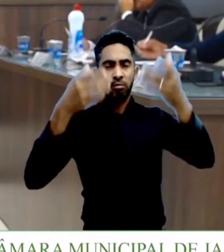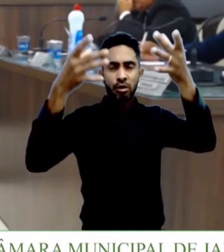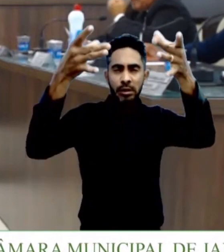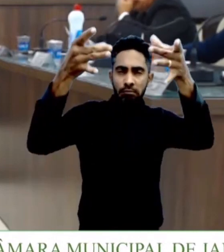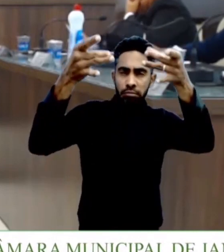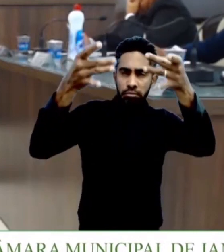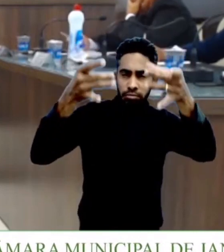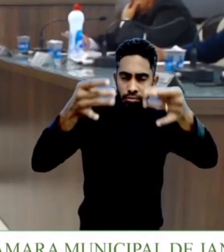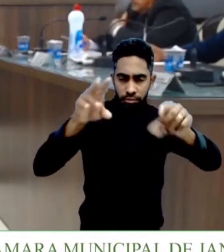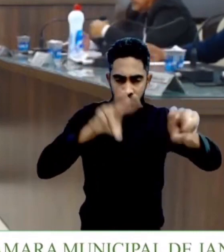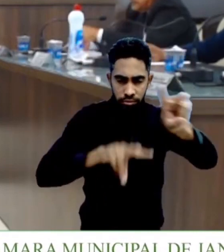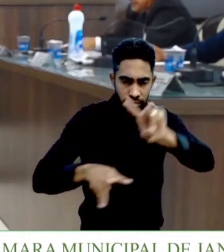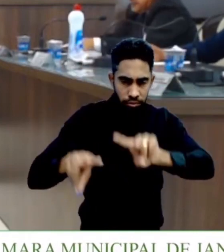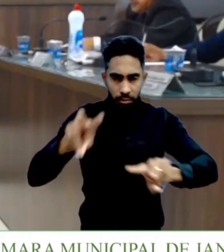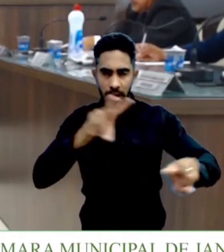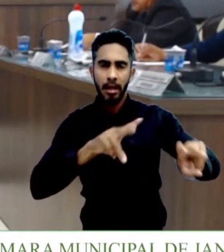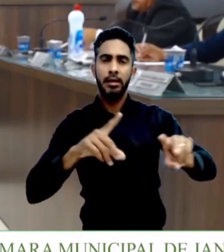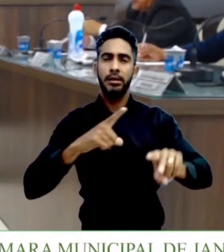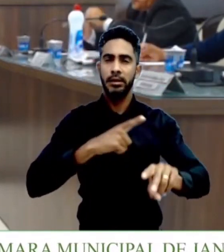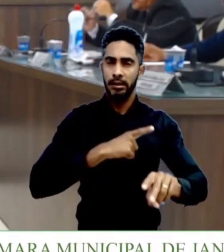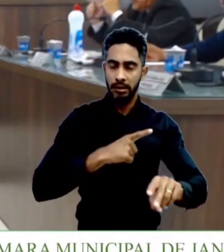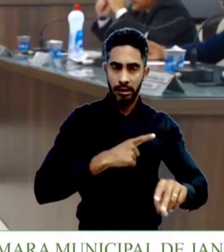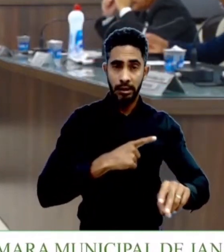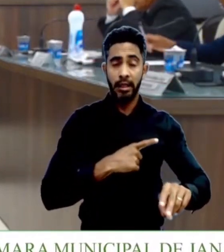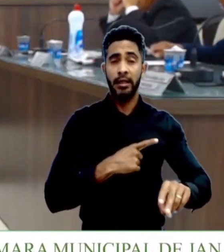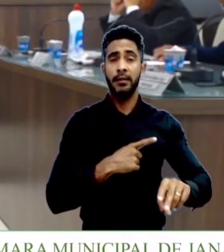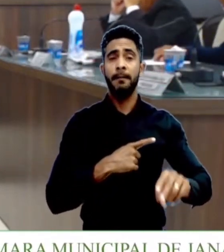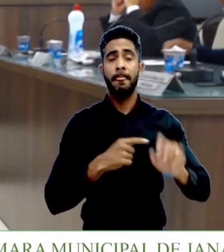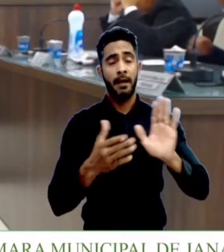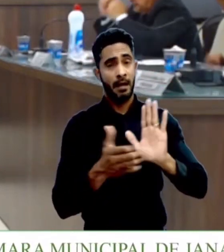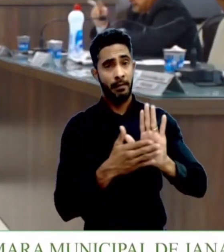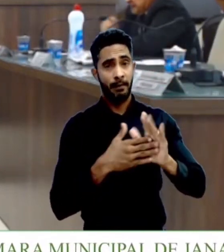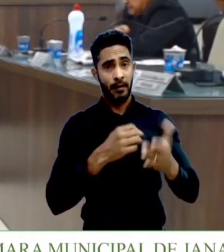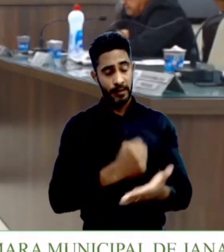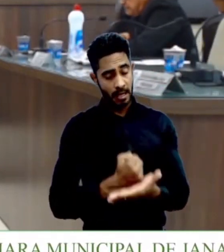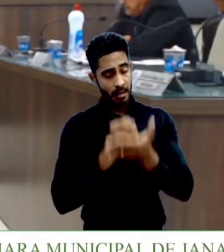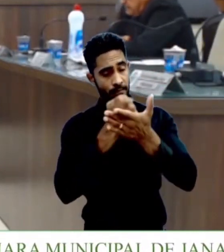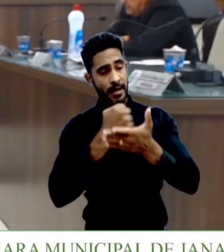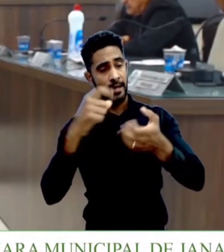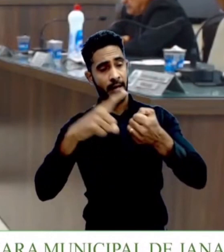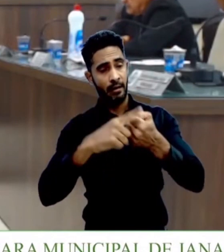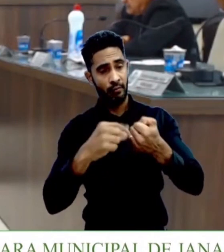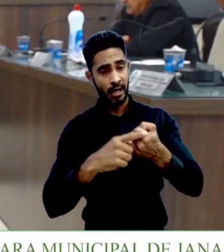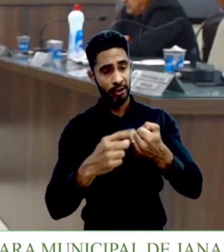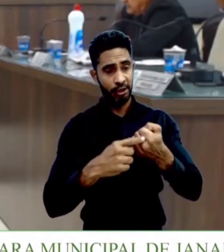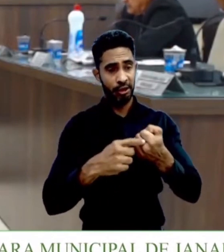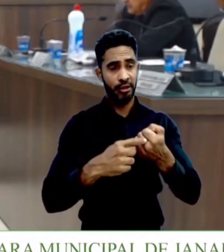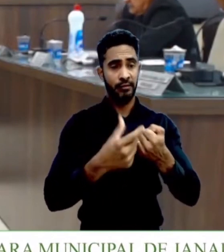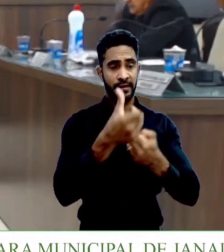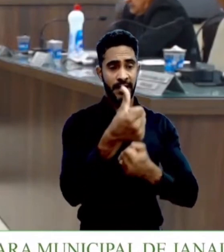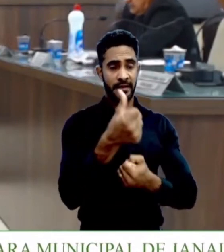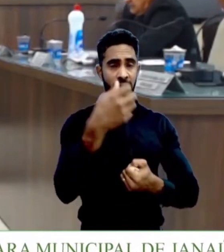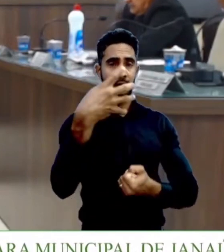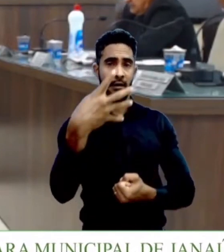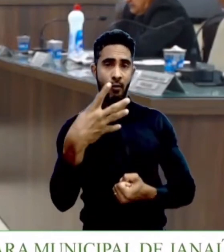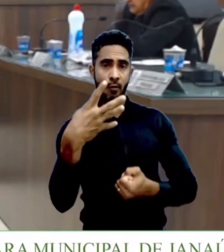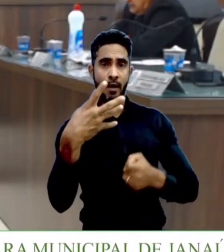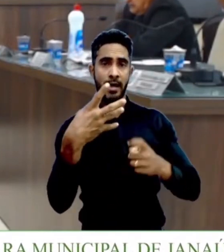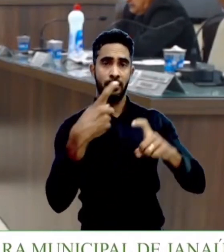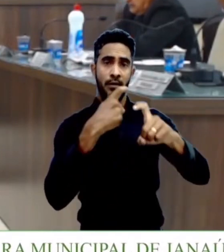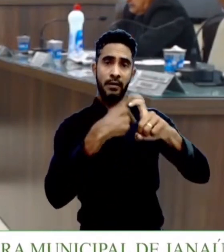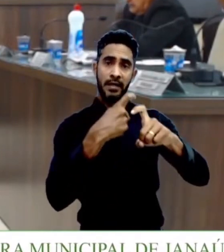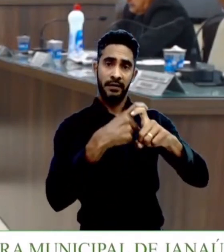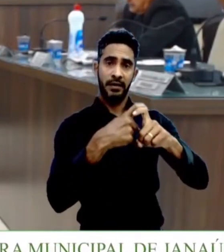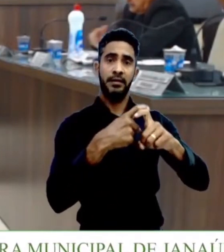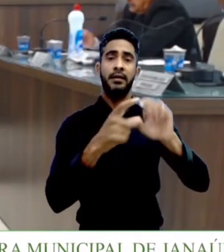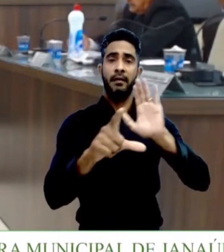minuciosa análise, no que concerne a iniciativa, a proposição ampara-se no artigo 64, caput da Lei